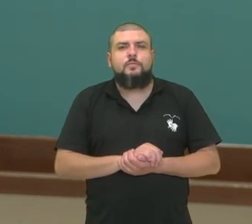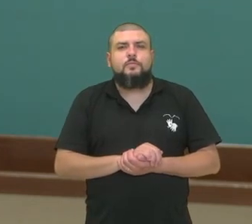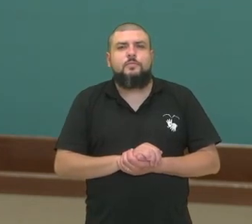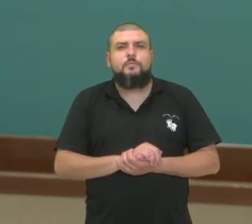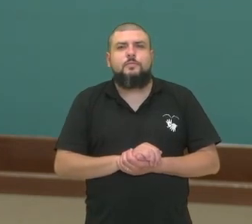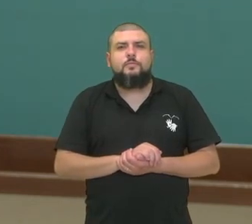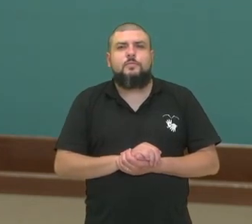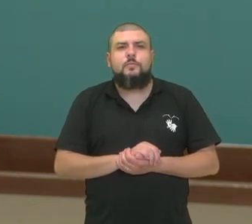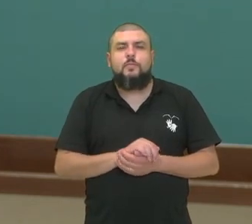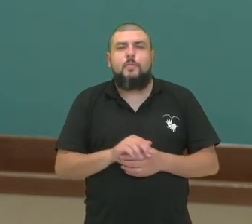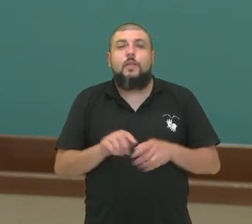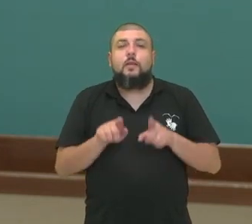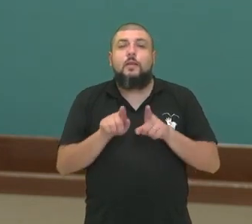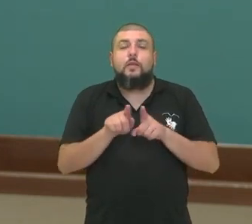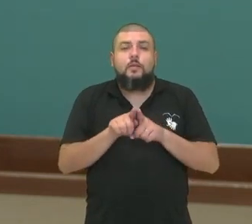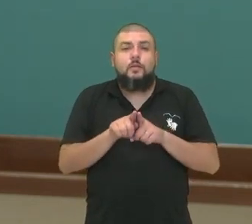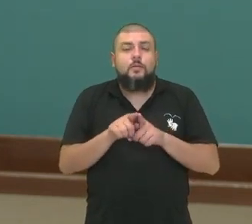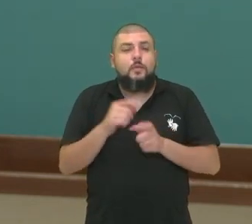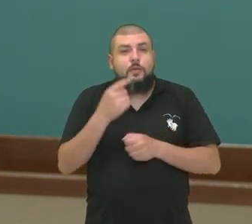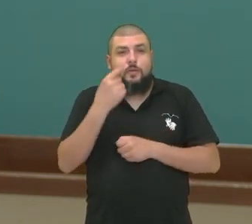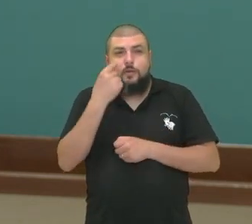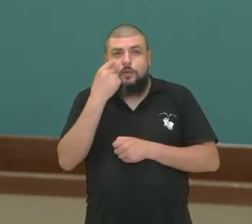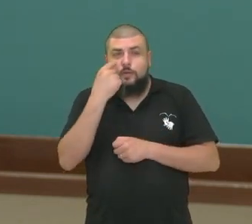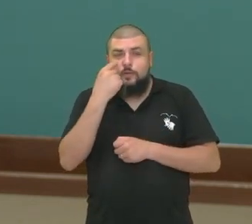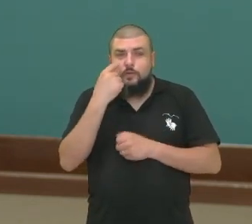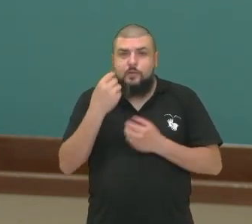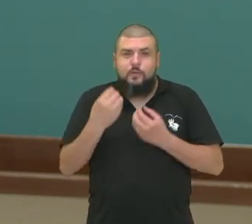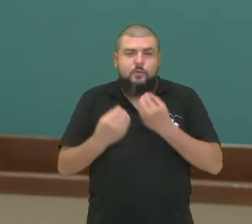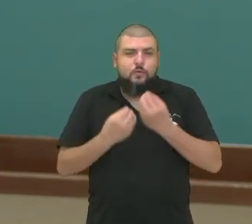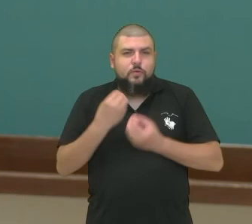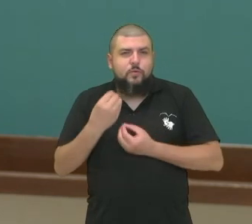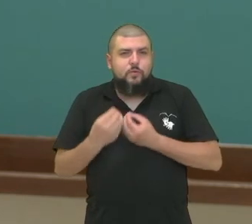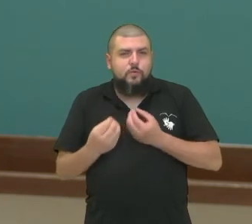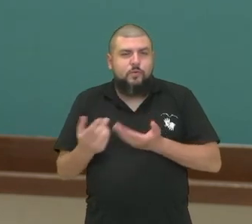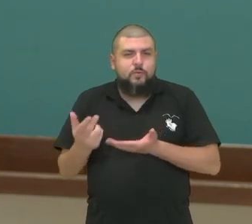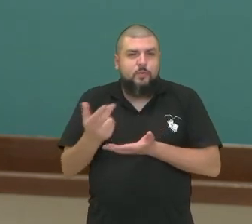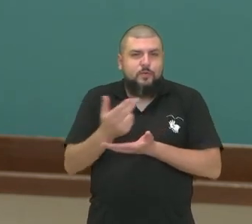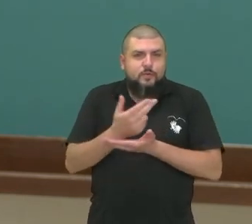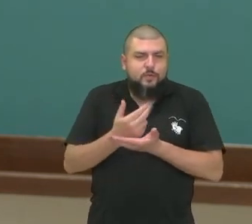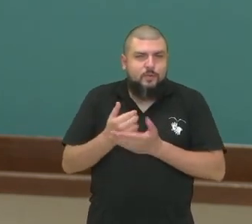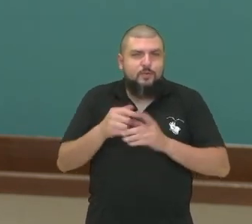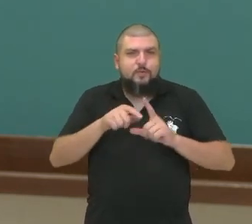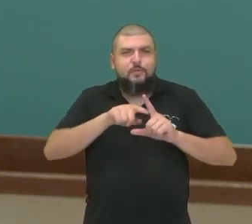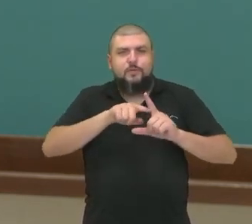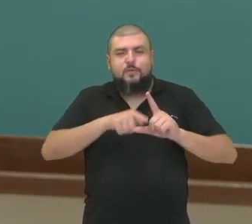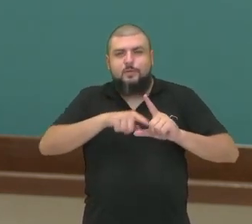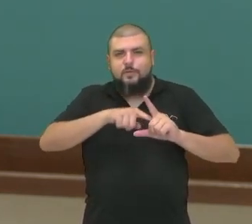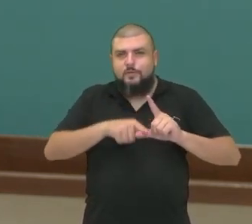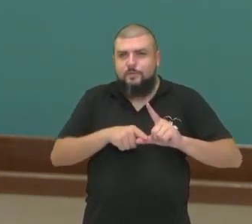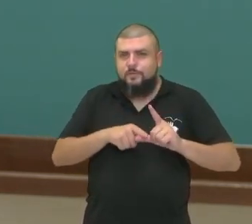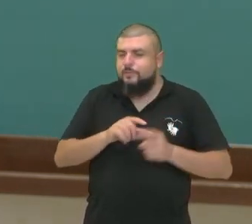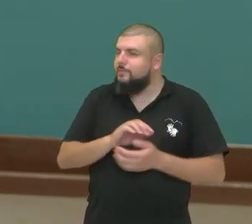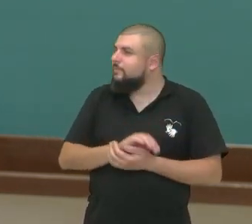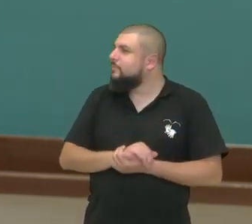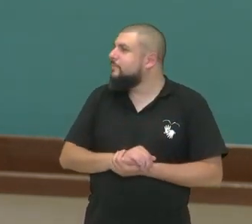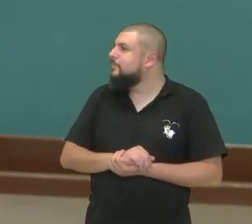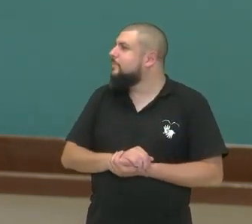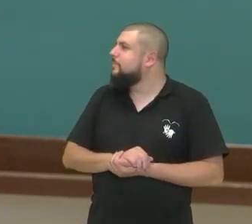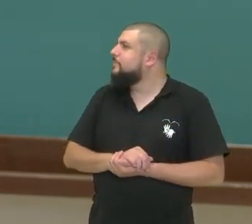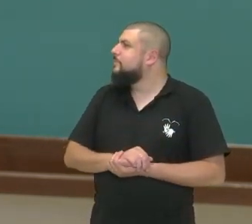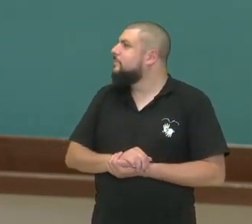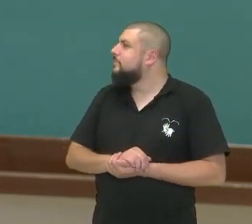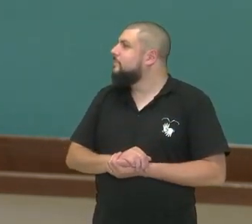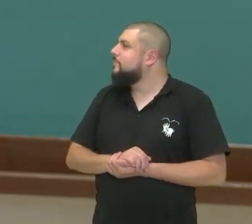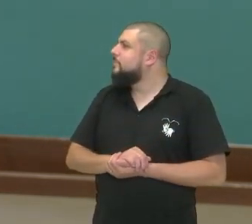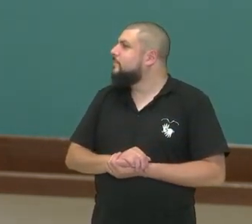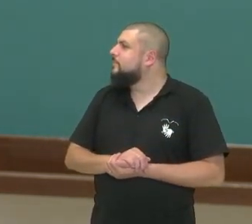ser representados conforme essas figuras aqui, que são relacionadas aos nossos ângulos, como meia volta, 3/4 de